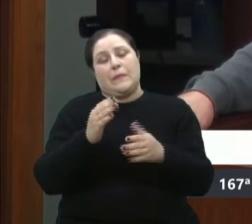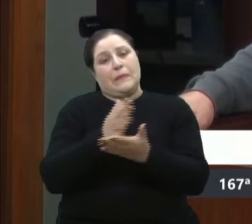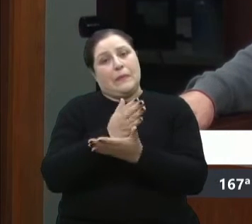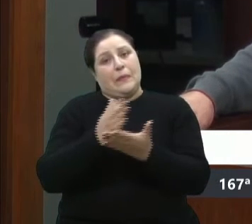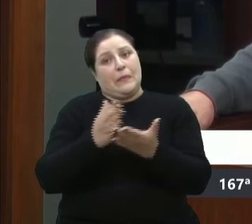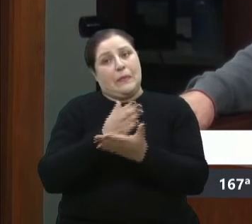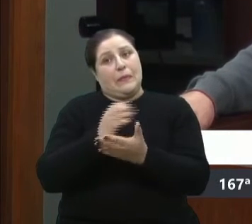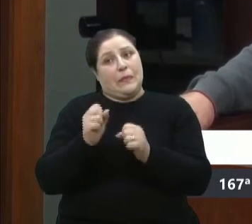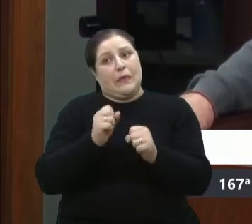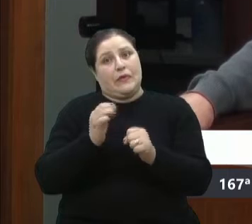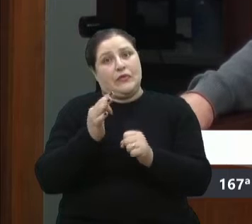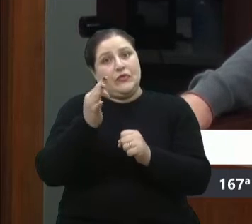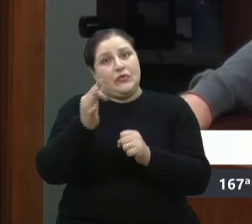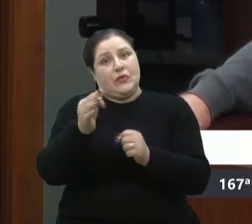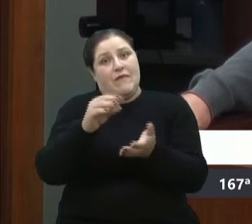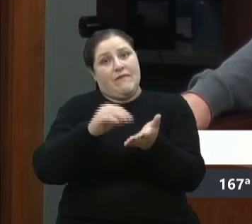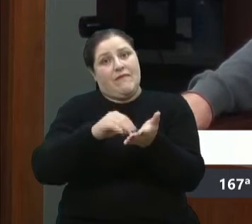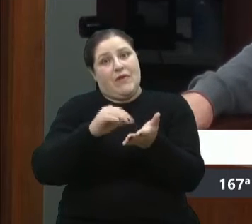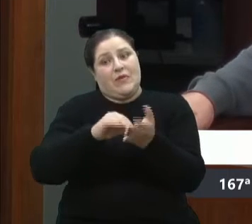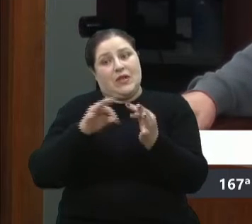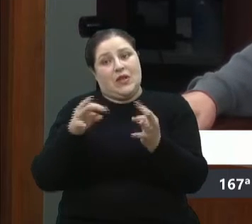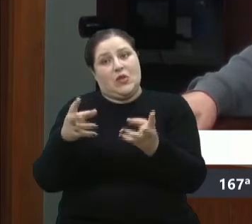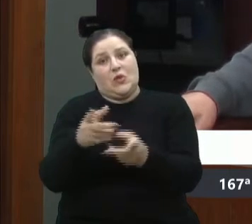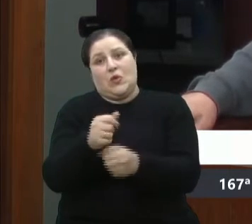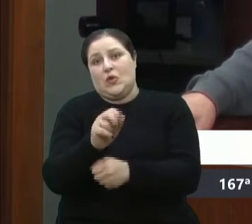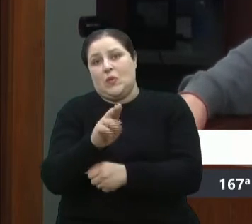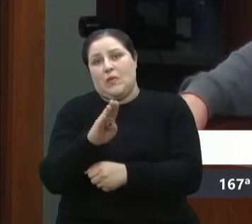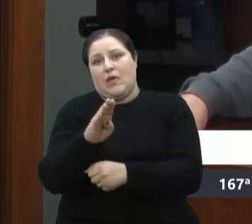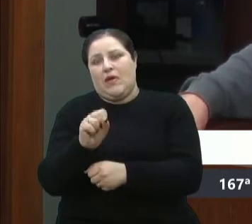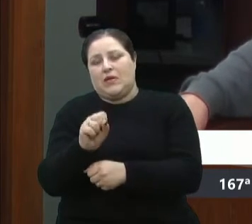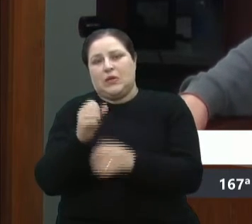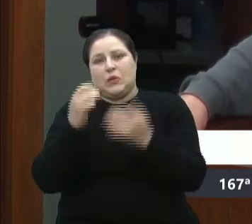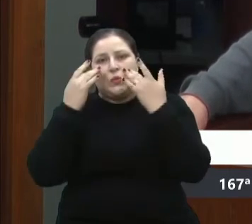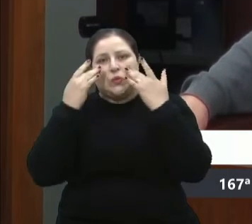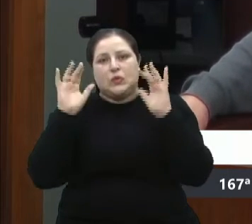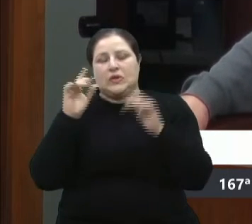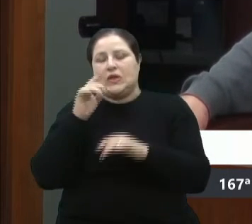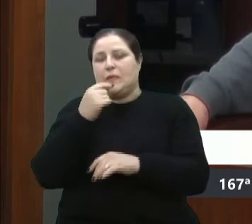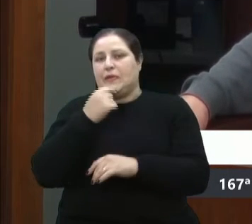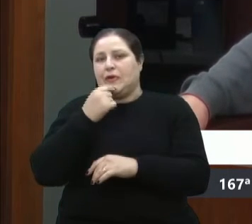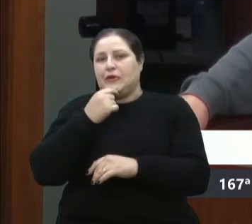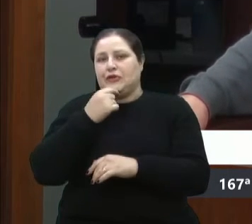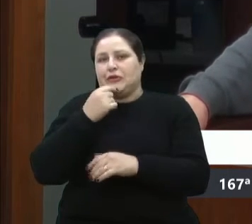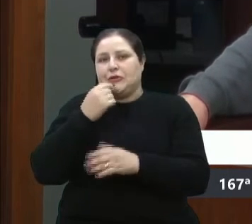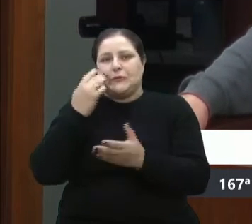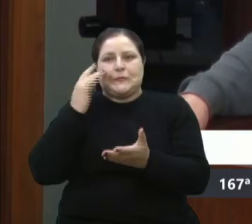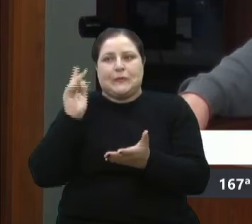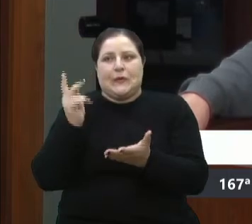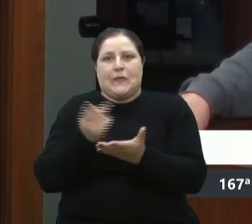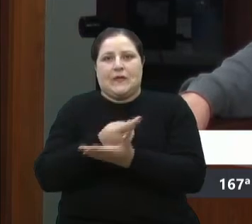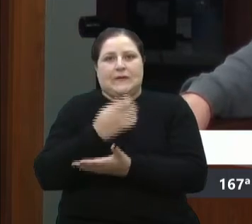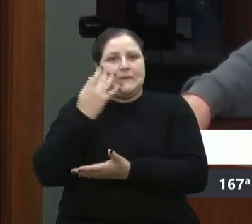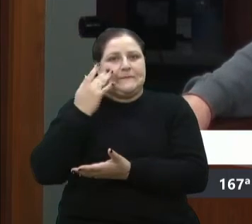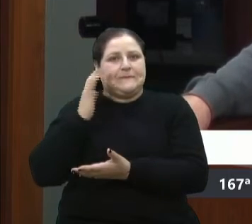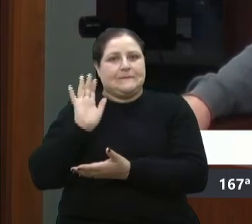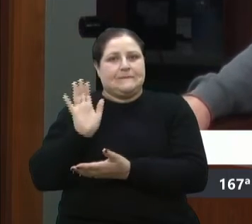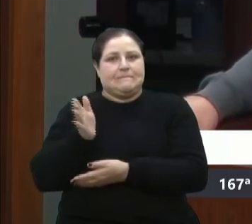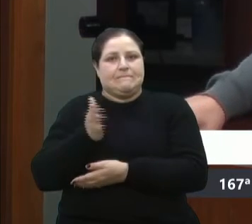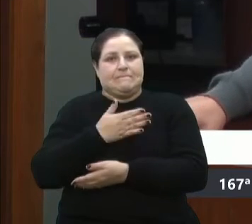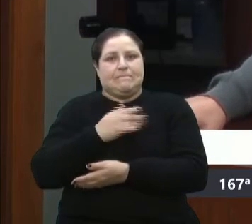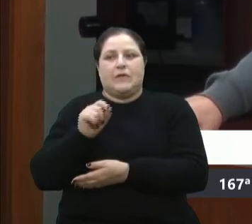bem o que está ocorrendo na nossa cidade. Então, não sei quem pediu a parte, eu já quero... Rose,